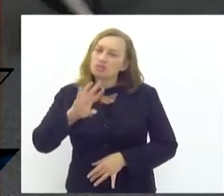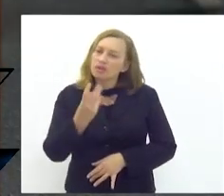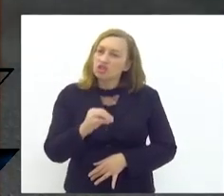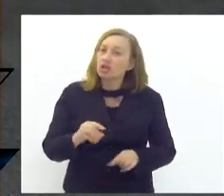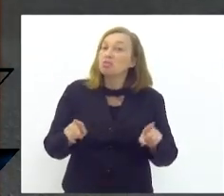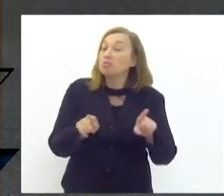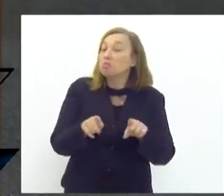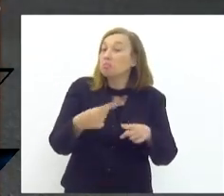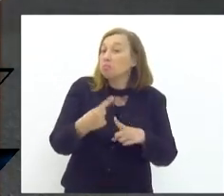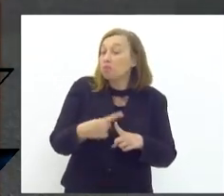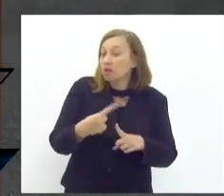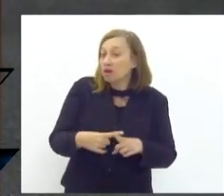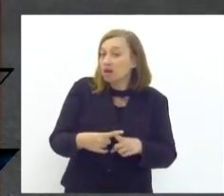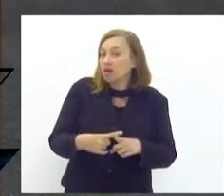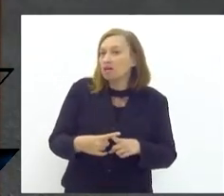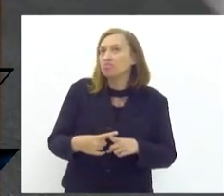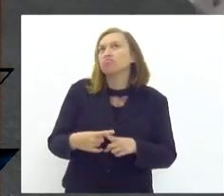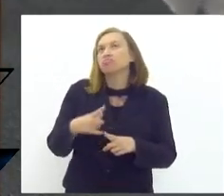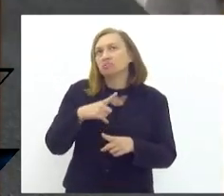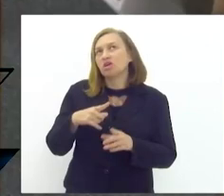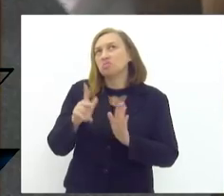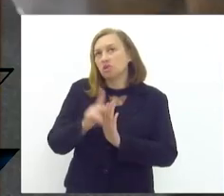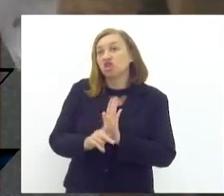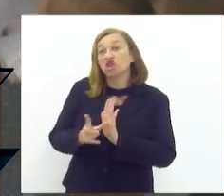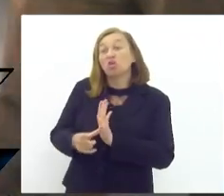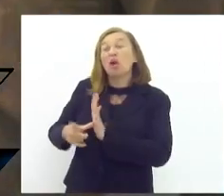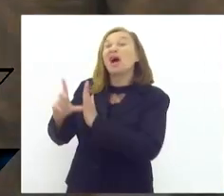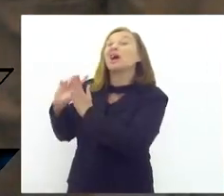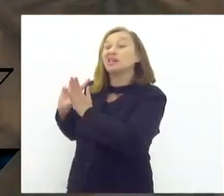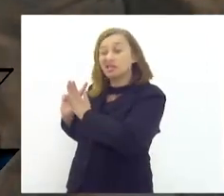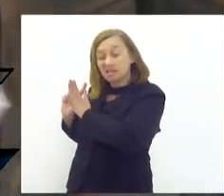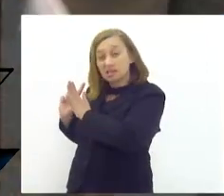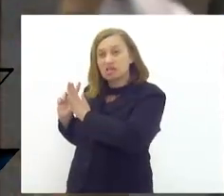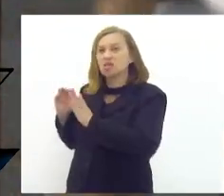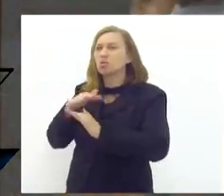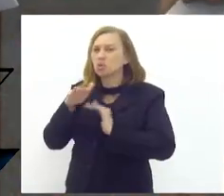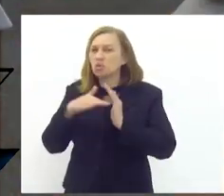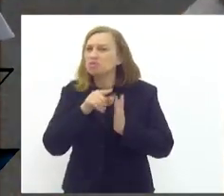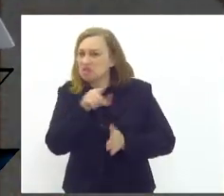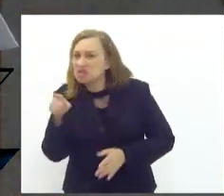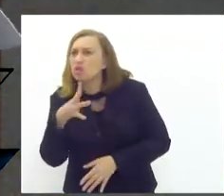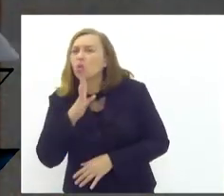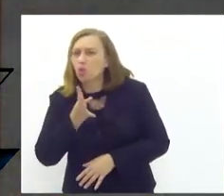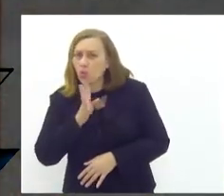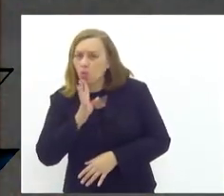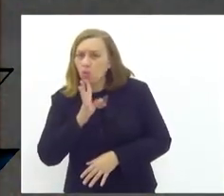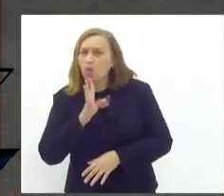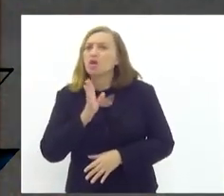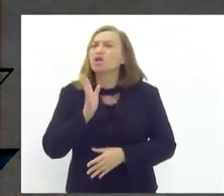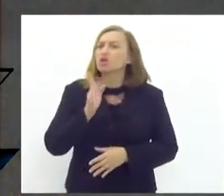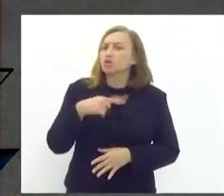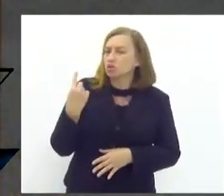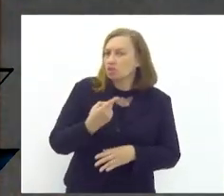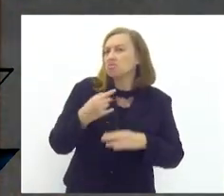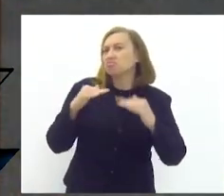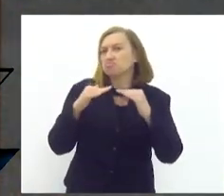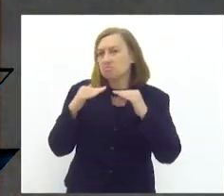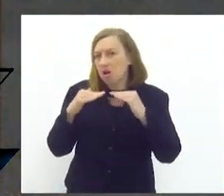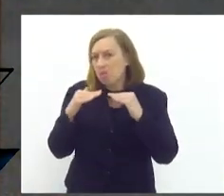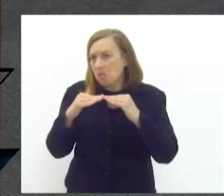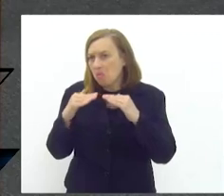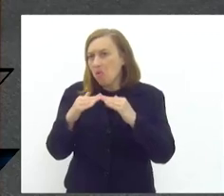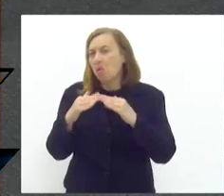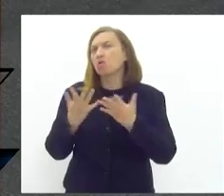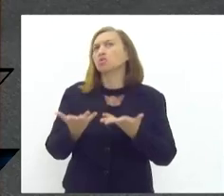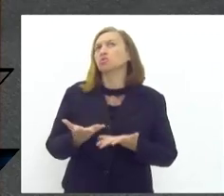também tem um projeto anterior a esse todo ser lembram disso nós fizemos a inclusive um acordo de procedimento